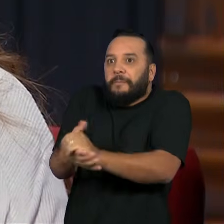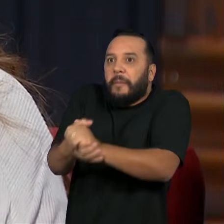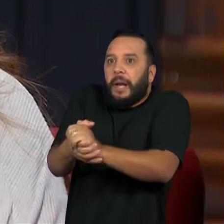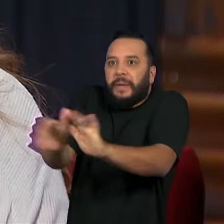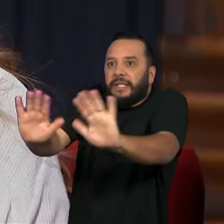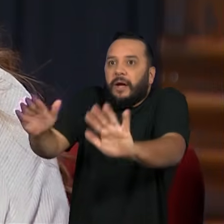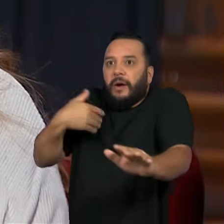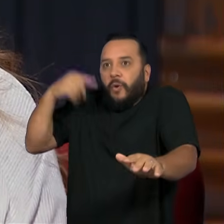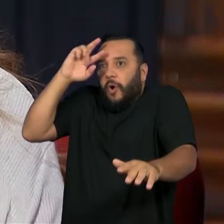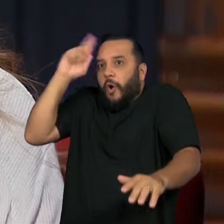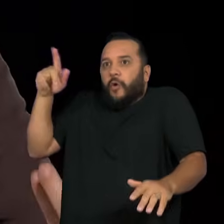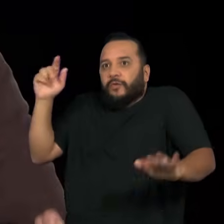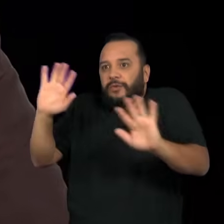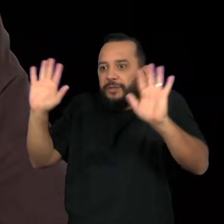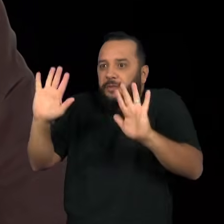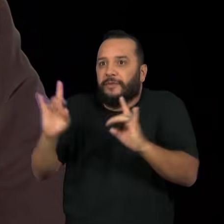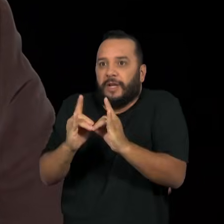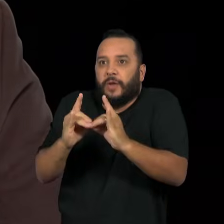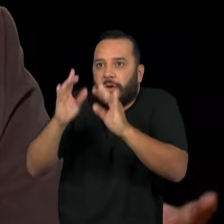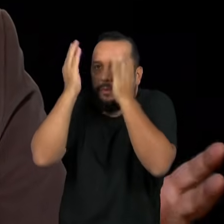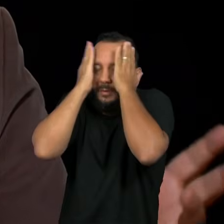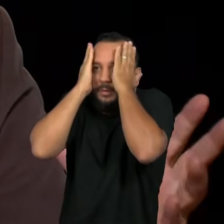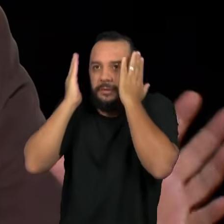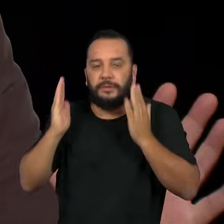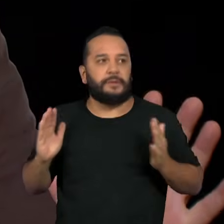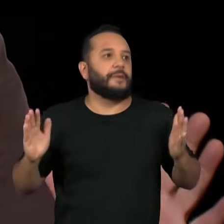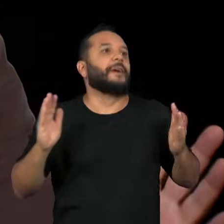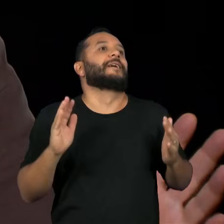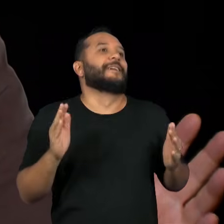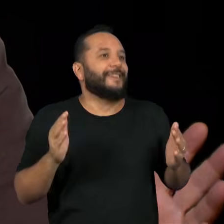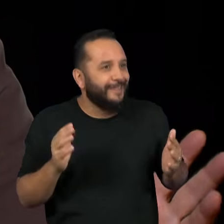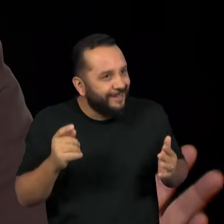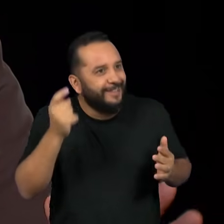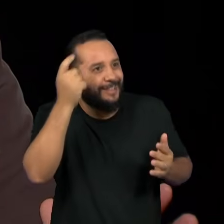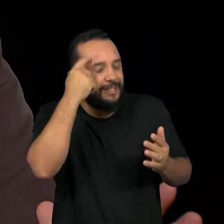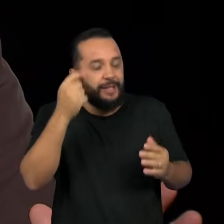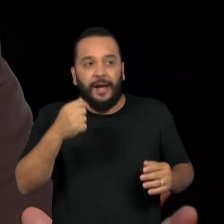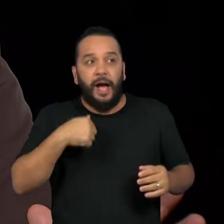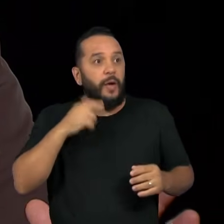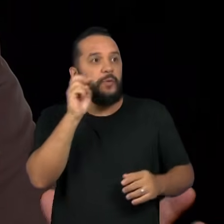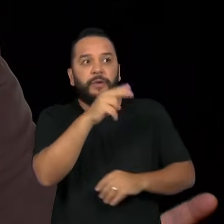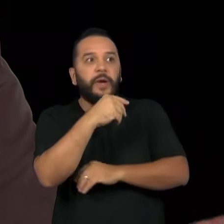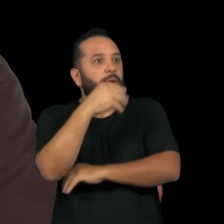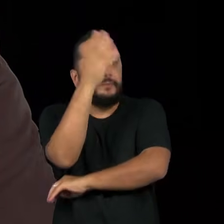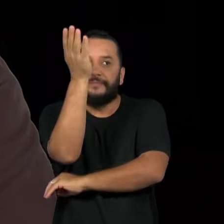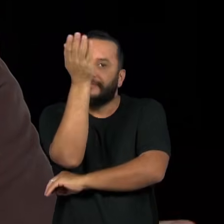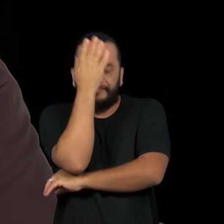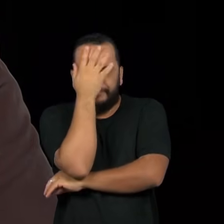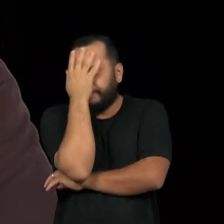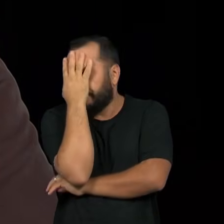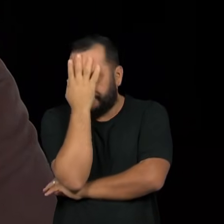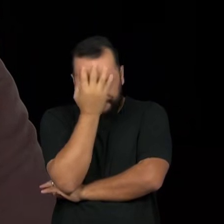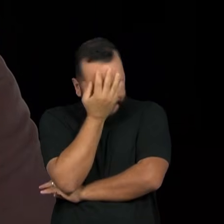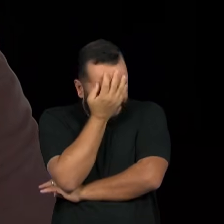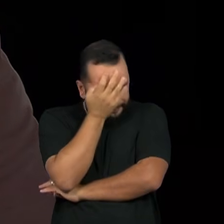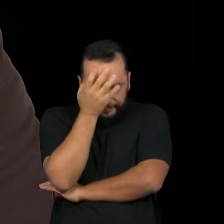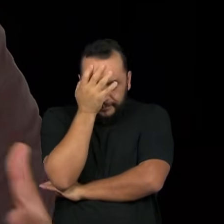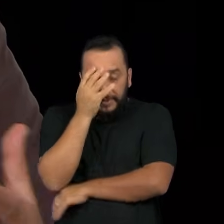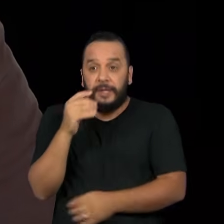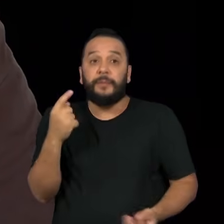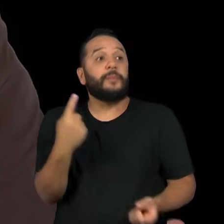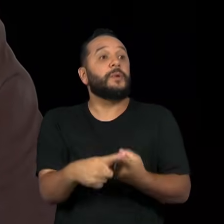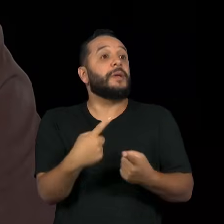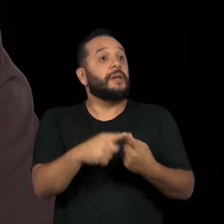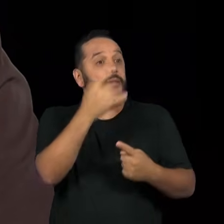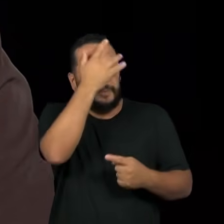Aí aquilo meio que desmontou um pouco aquela cena que estava muito... eu não sei se é falsa, mas é uma cena que parece que as pessoas